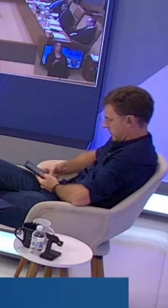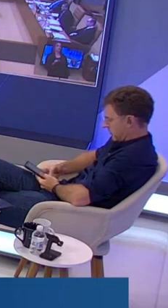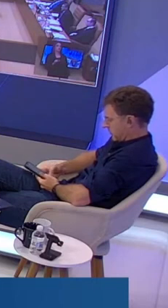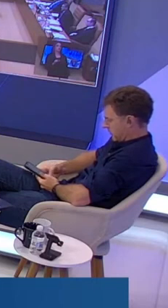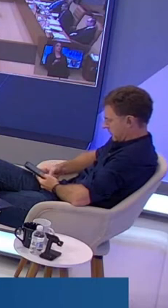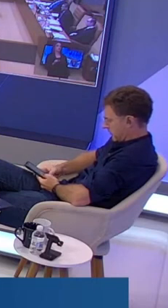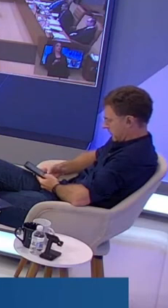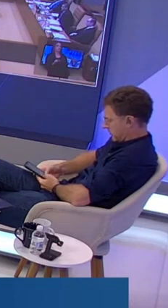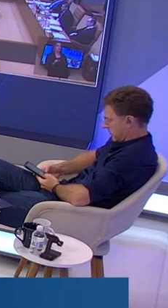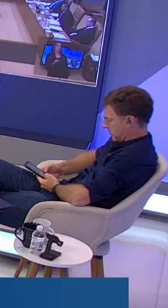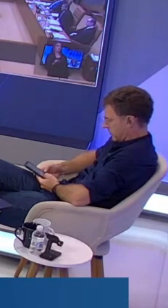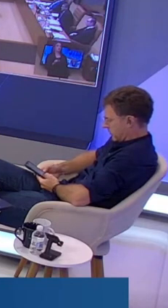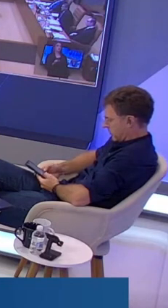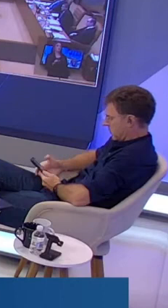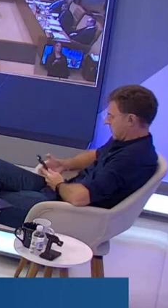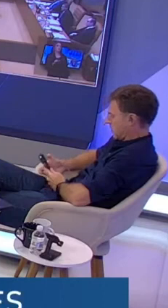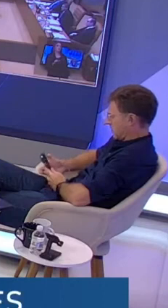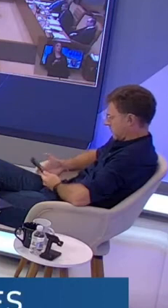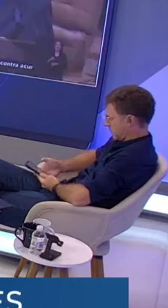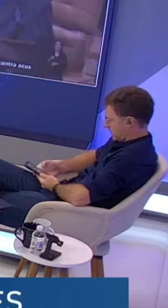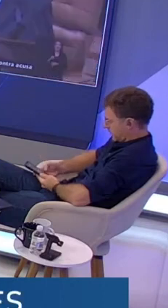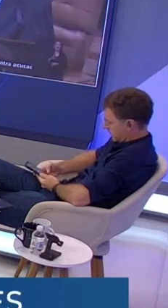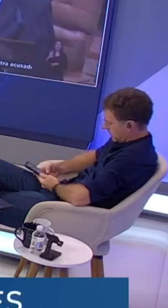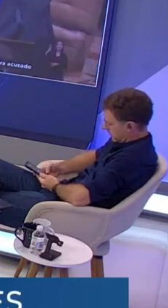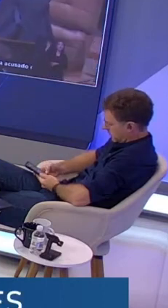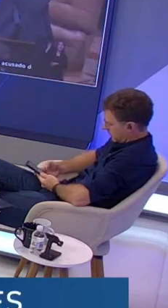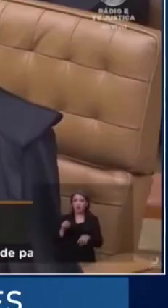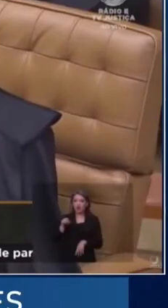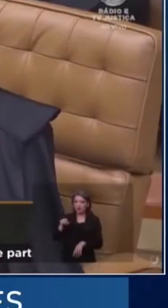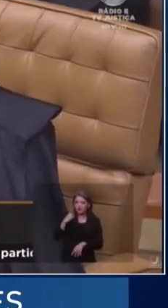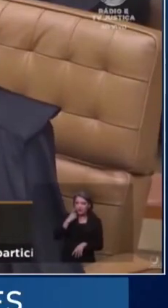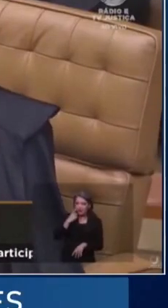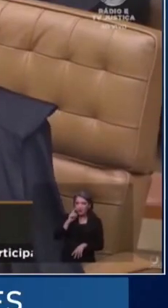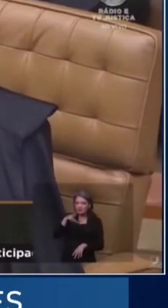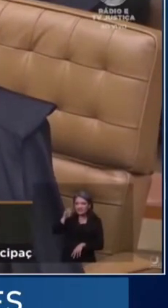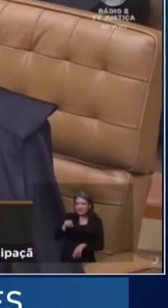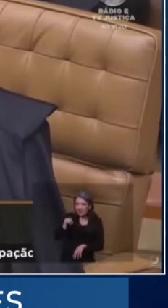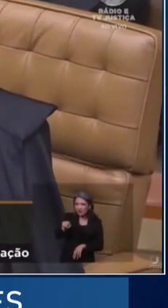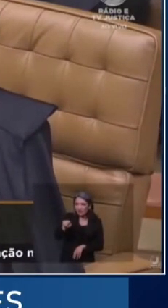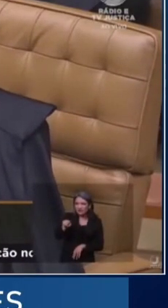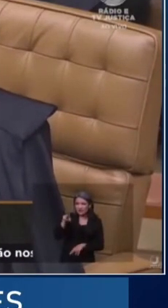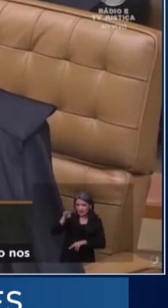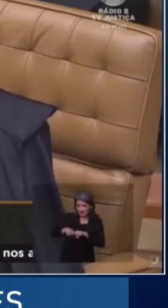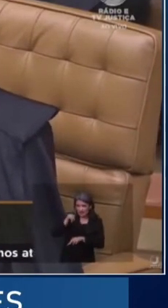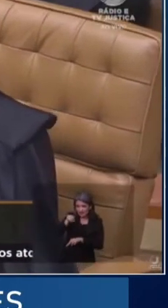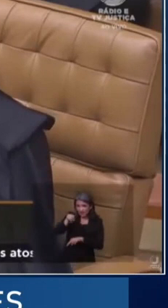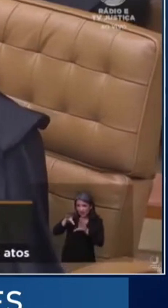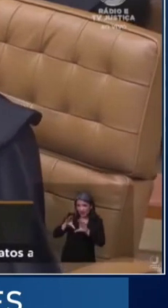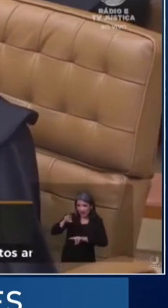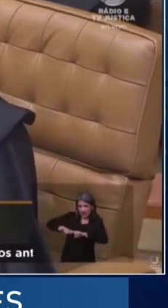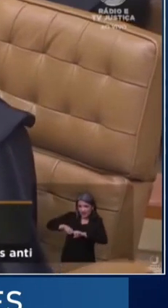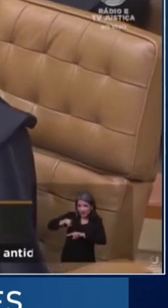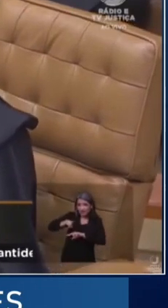esse vídeo também, depois o Chico comenta pra gente. Vamos lá. A cadeira que o senhor está sentado, depois. A cadeira que o senhor está